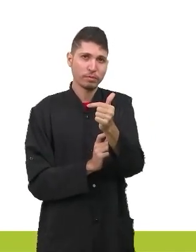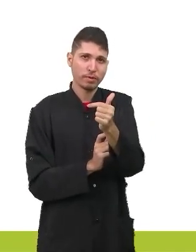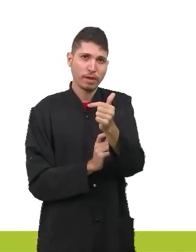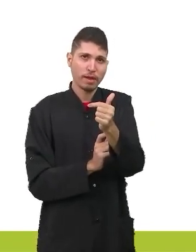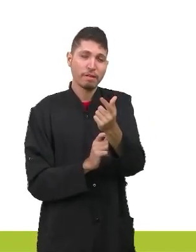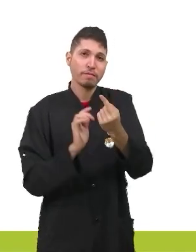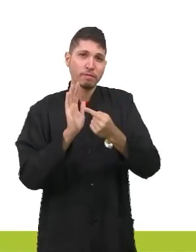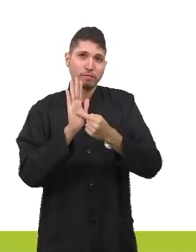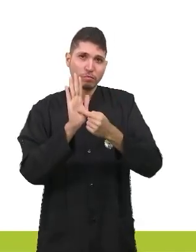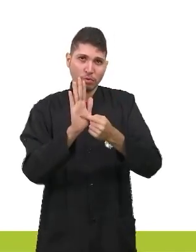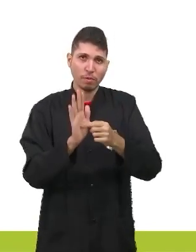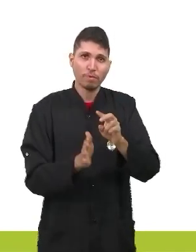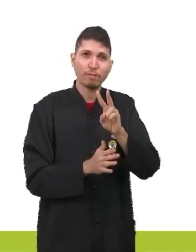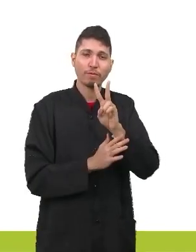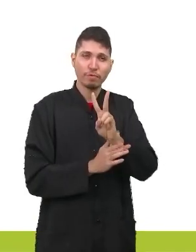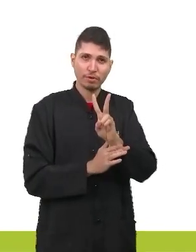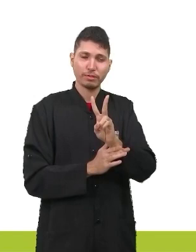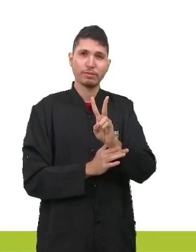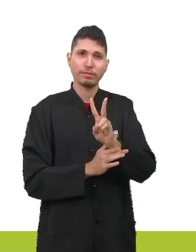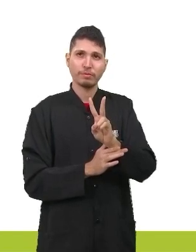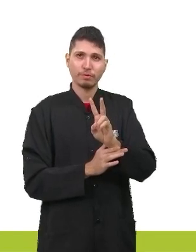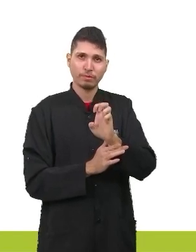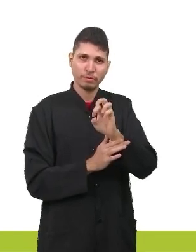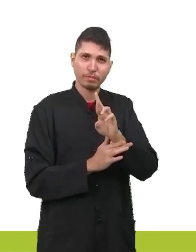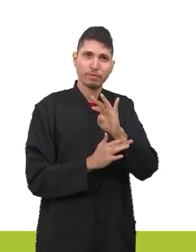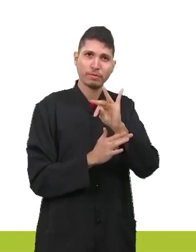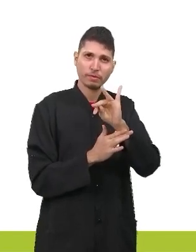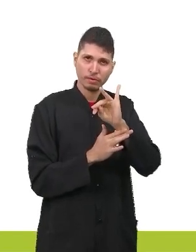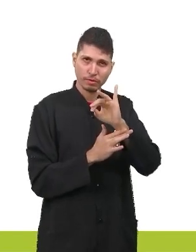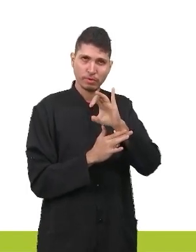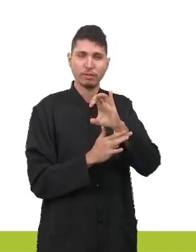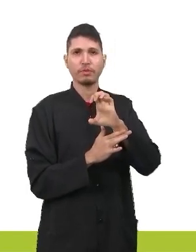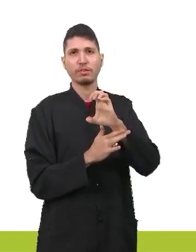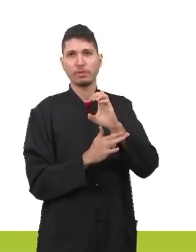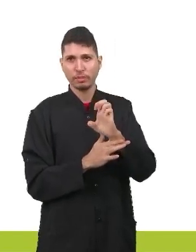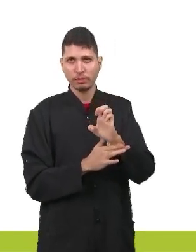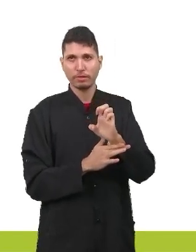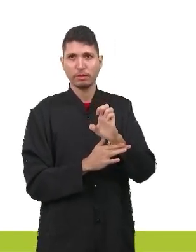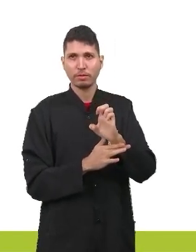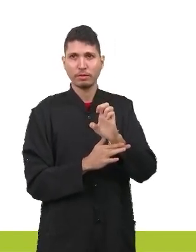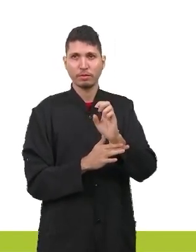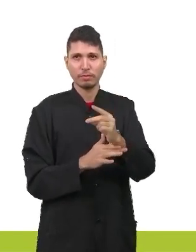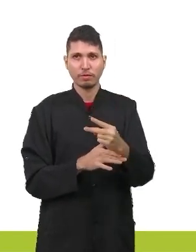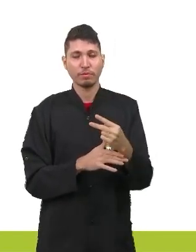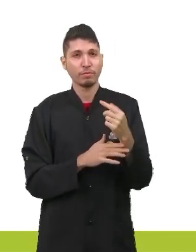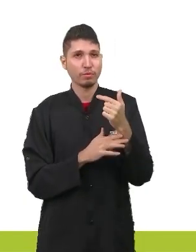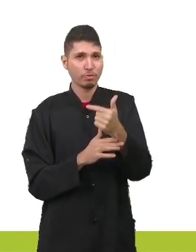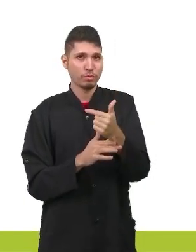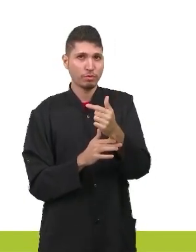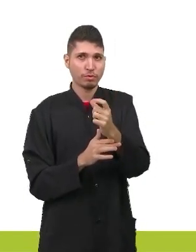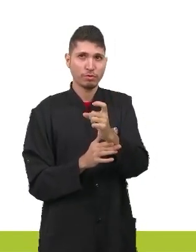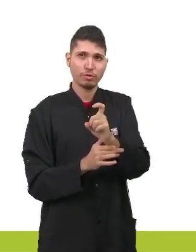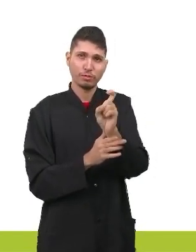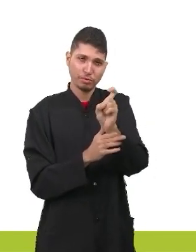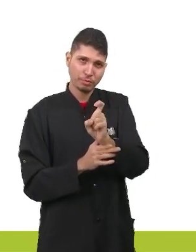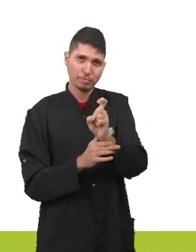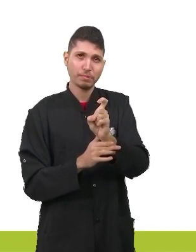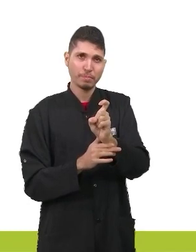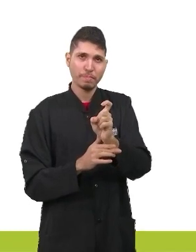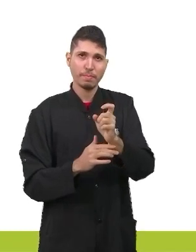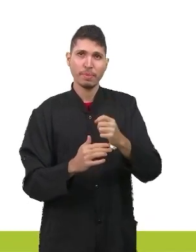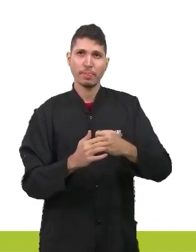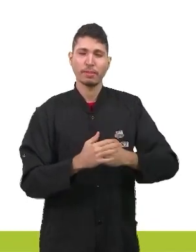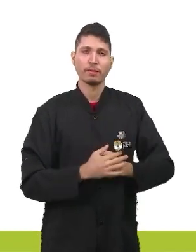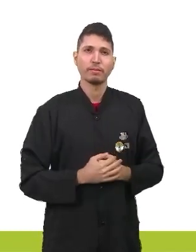aparecer aqui um vértice da parábola, né? Que vai ser 2 de x e vai ter menos 1 aqui, ó, antes do 1, né? Não